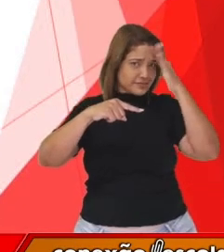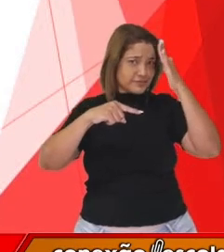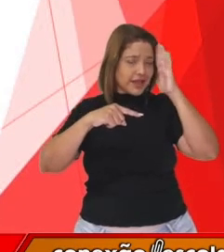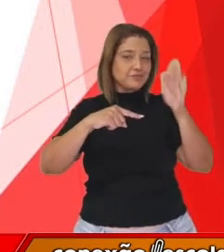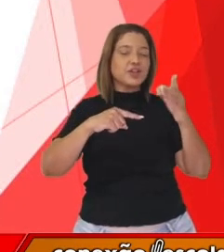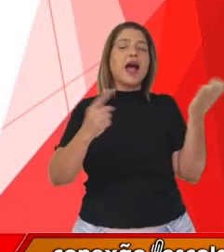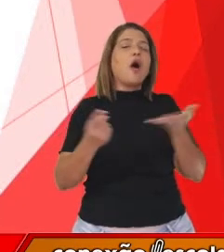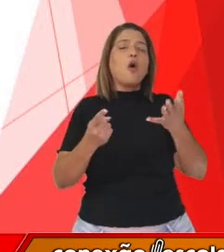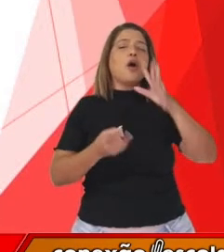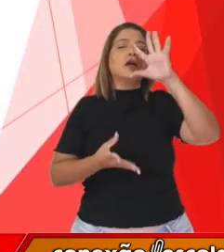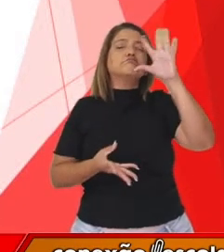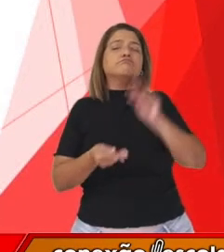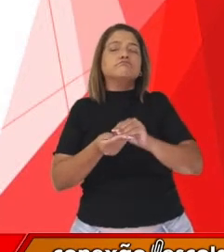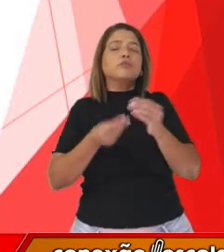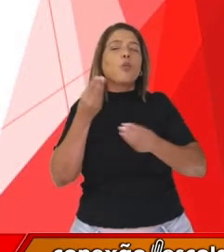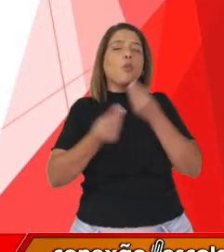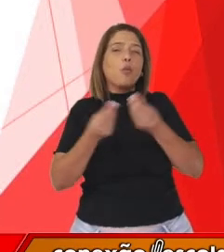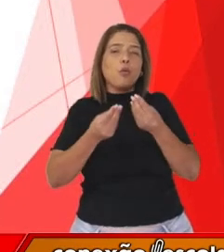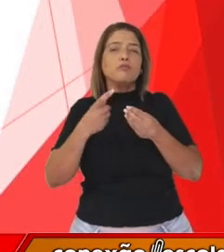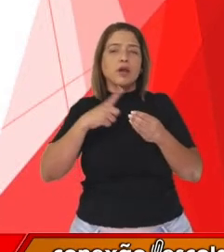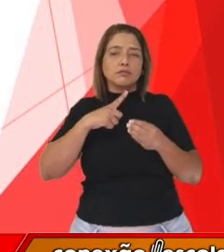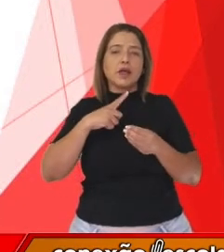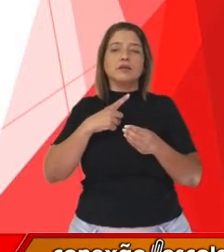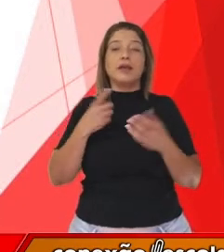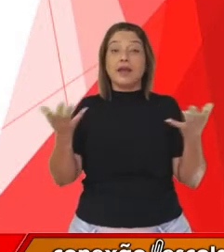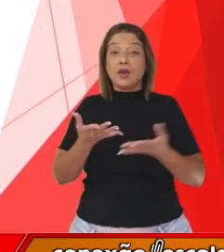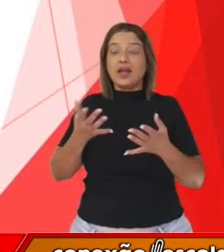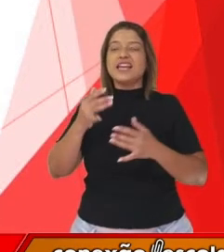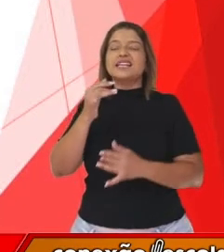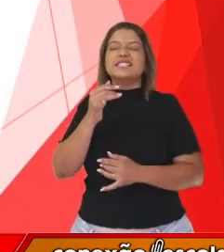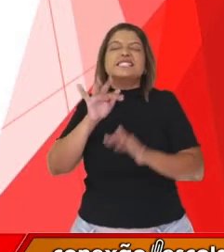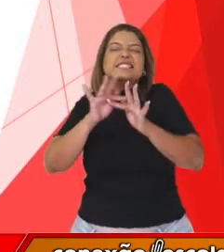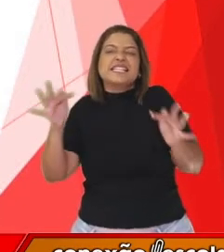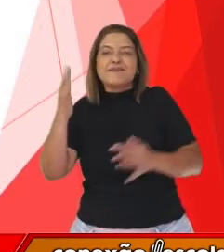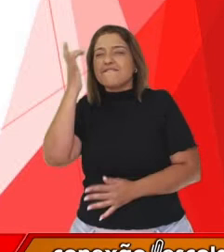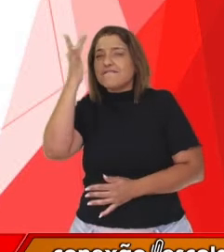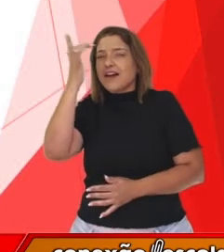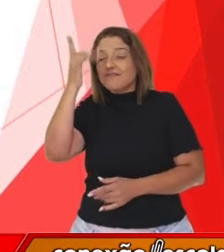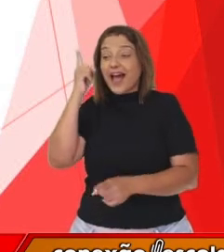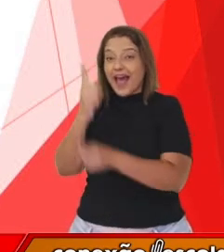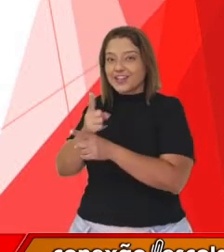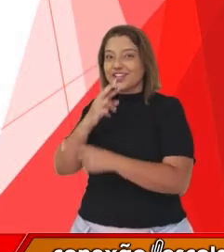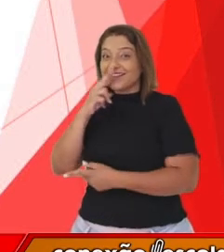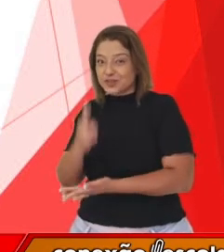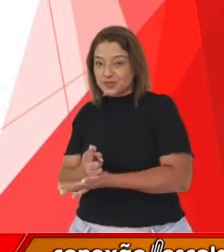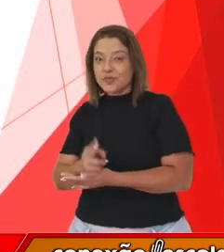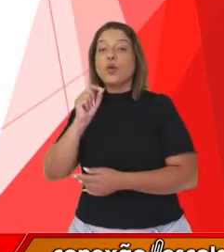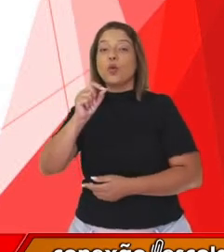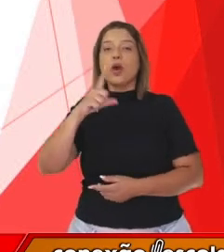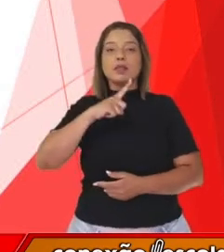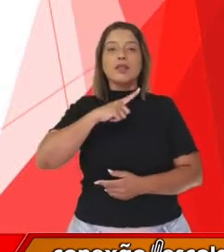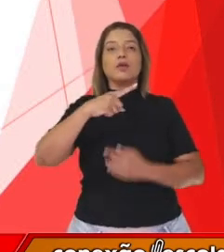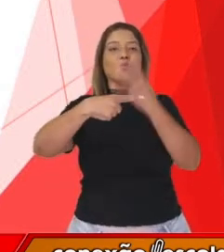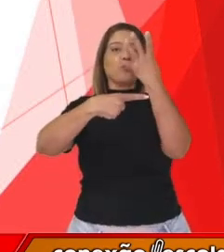Simplificando 80 centésimos, ou seja, tornando mais simples, nós chegamos na fração